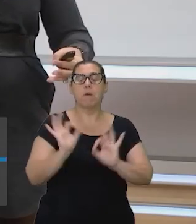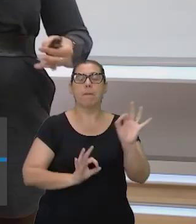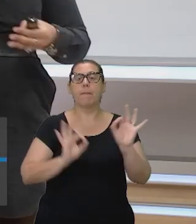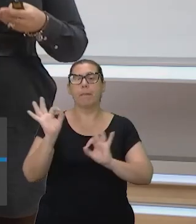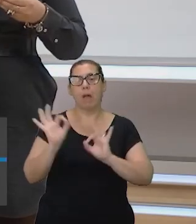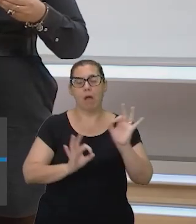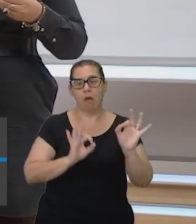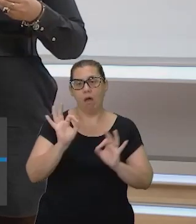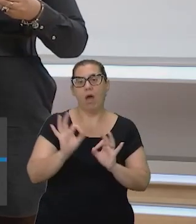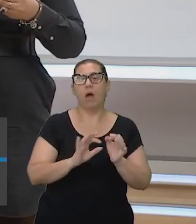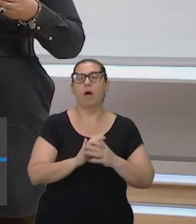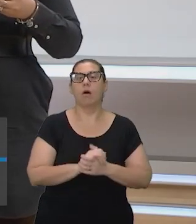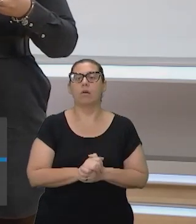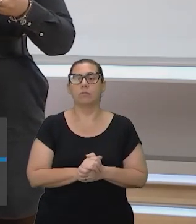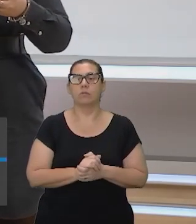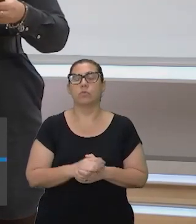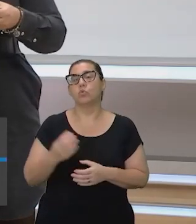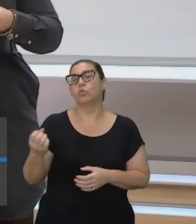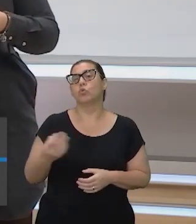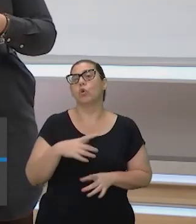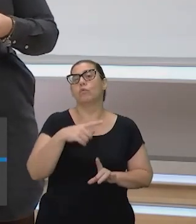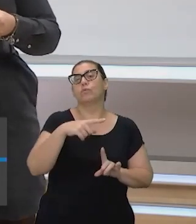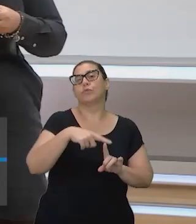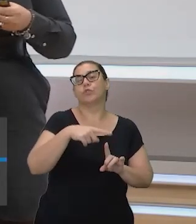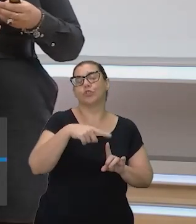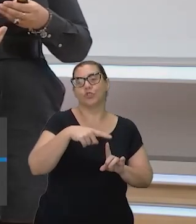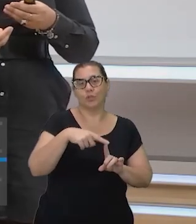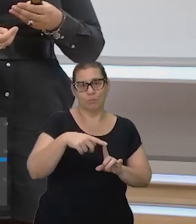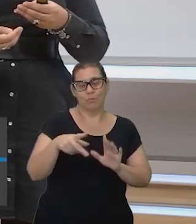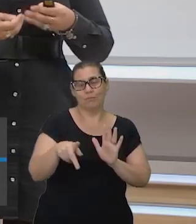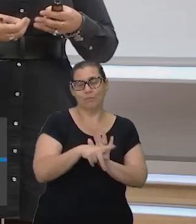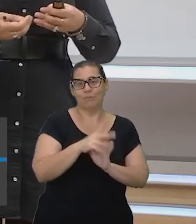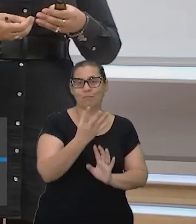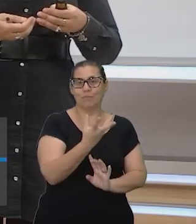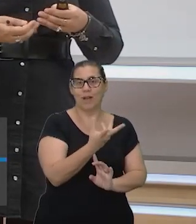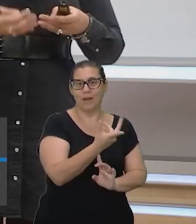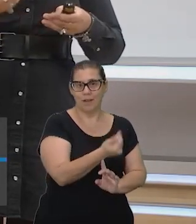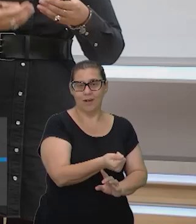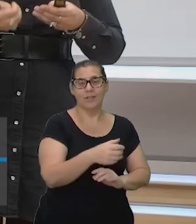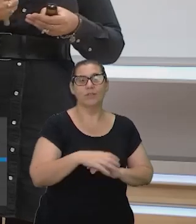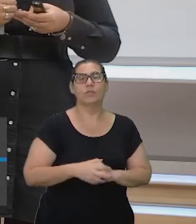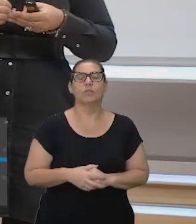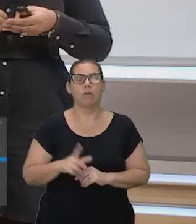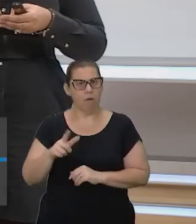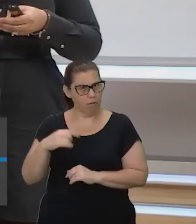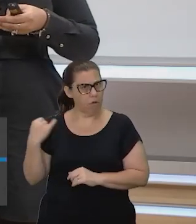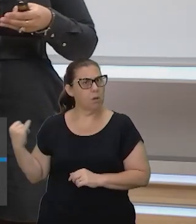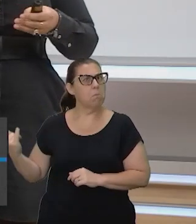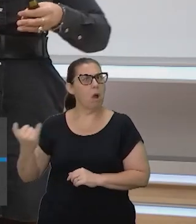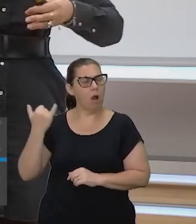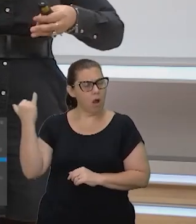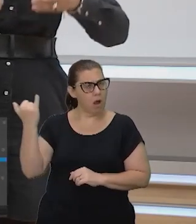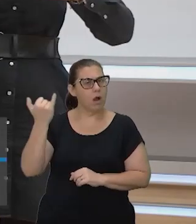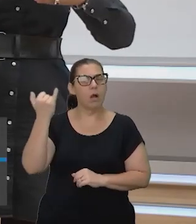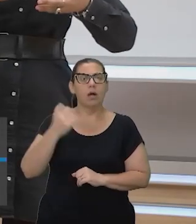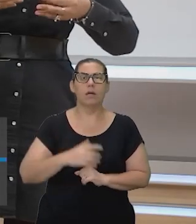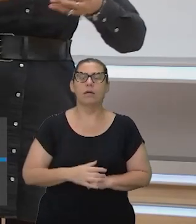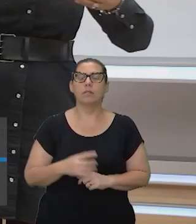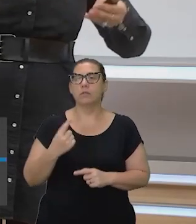criarem aí, né, começarem a criar um novo tipo de mercado para a arte, tá? Isso foi muito importante, né?